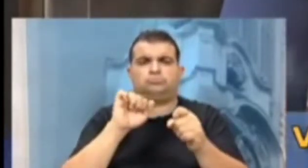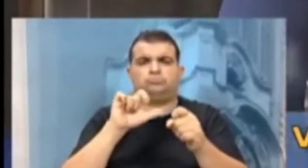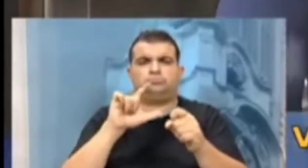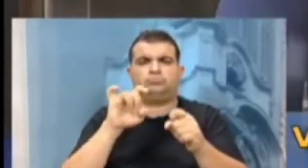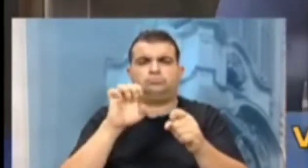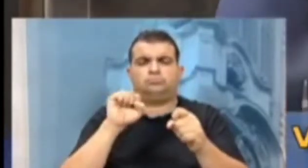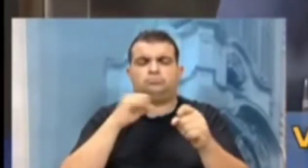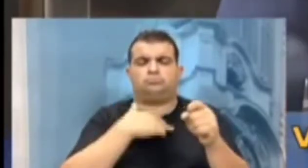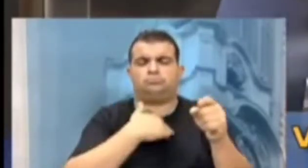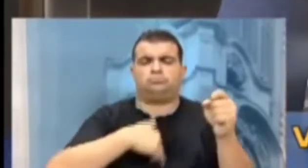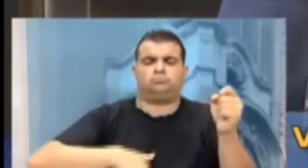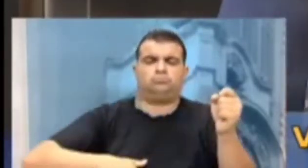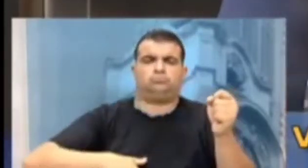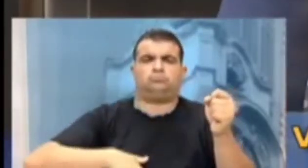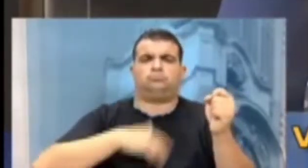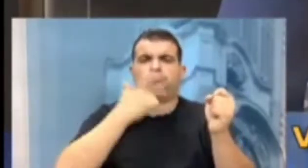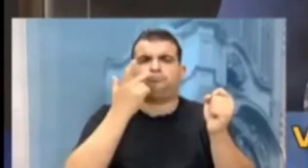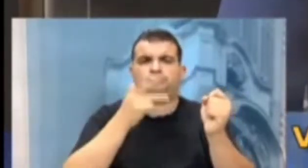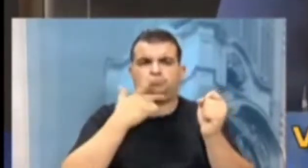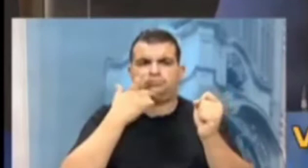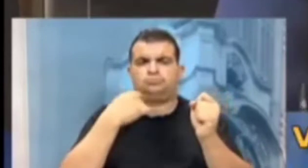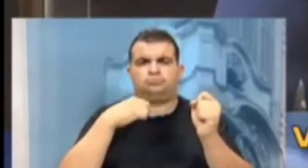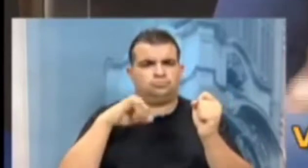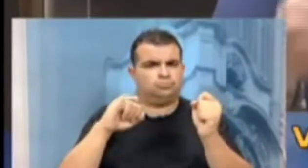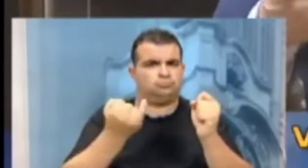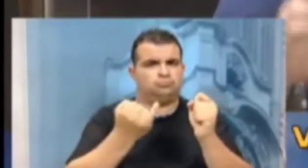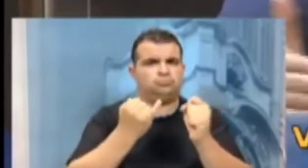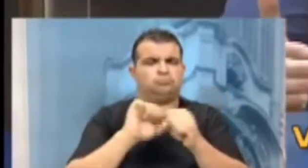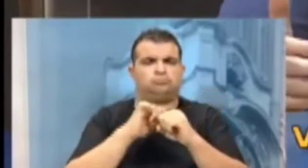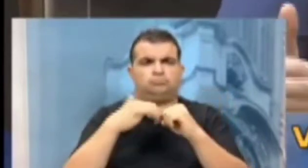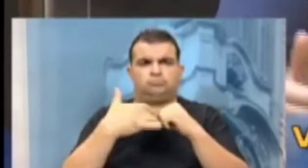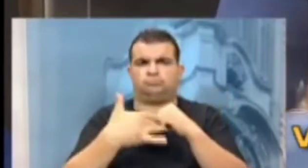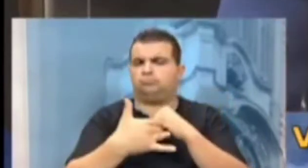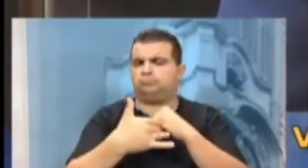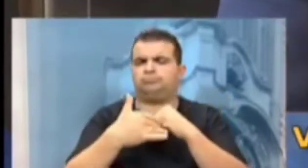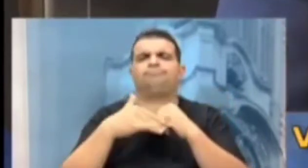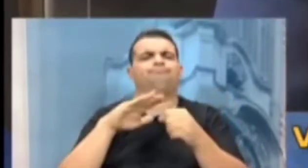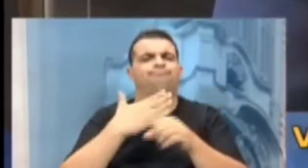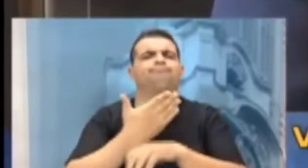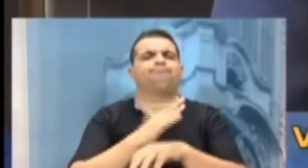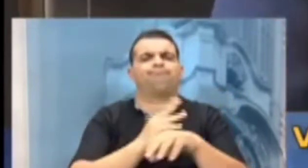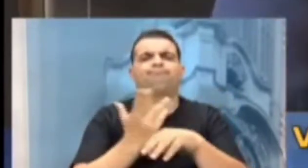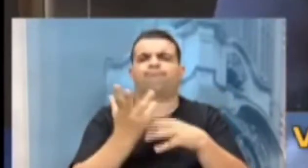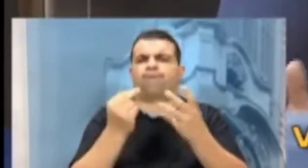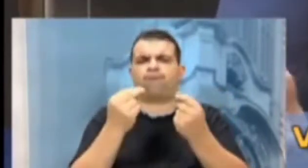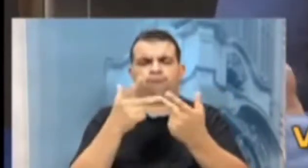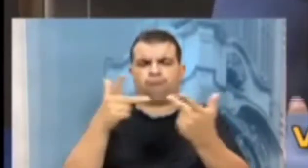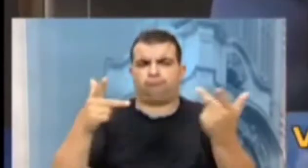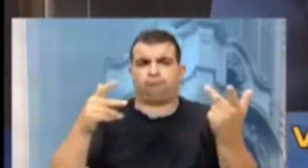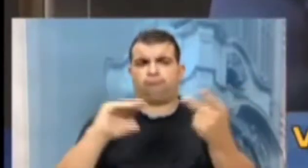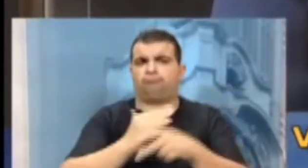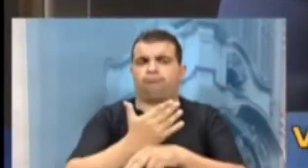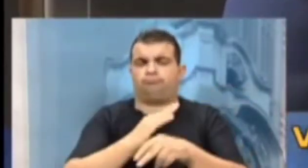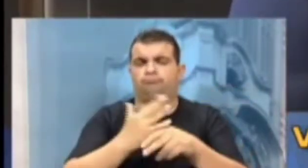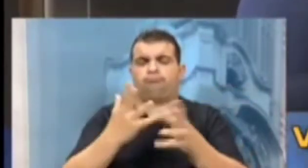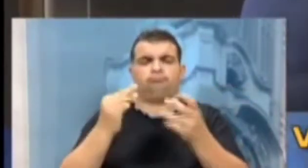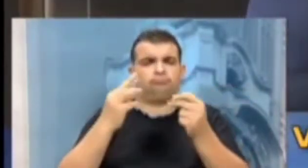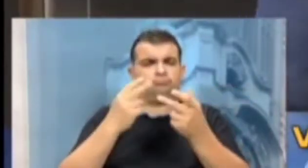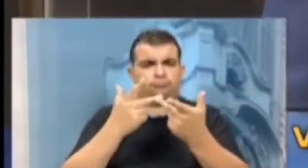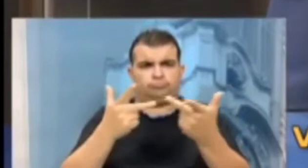Ministro que dizia que tinha que aproveitar para anemia para passar a boiada e passando a